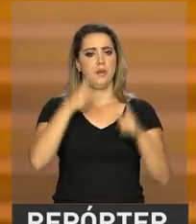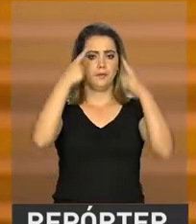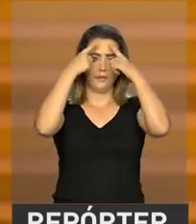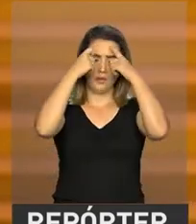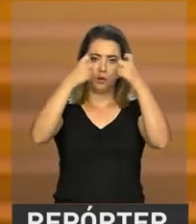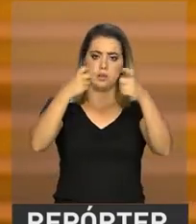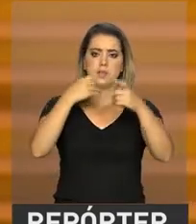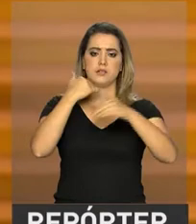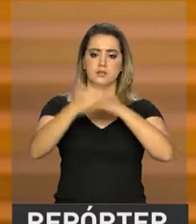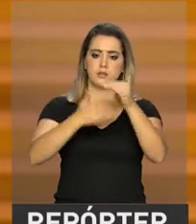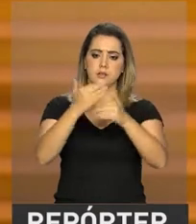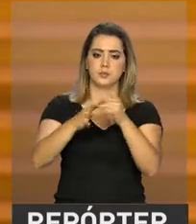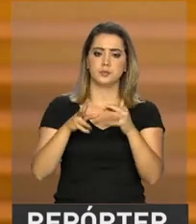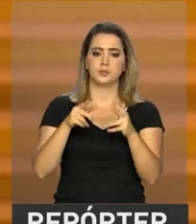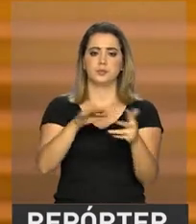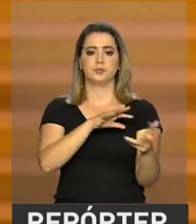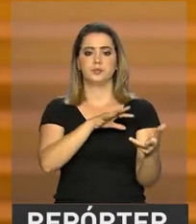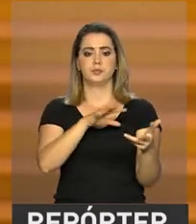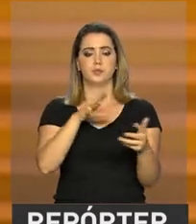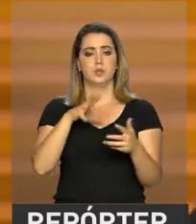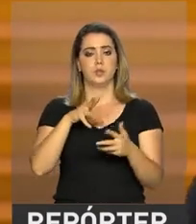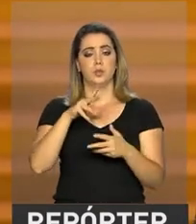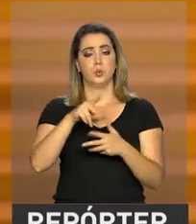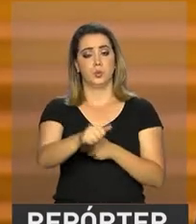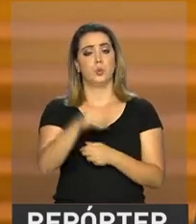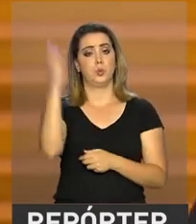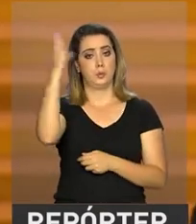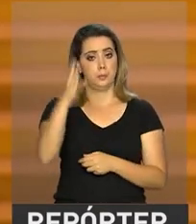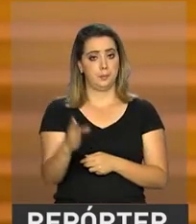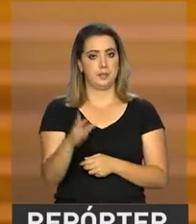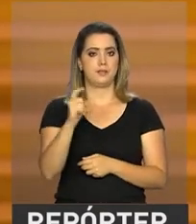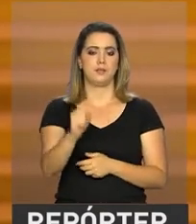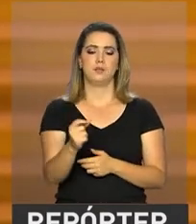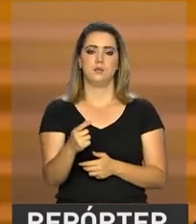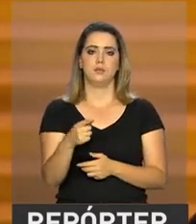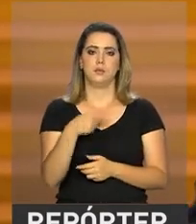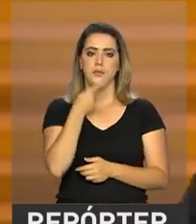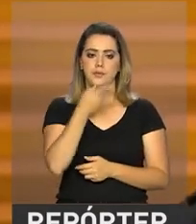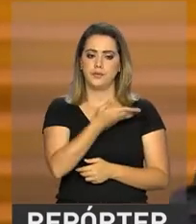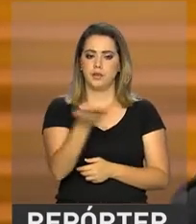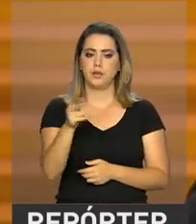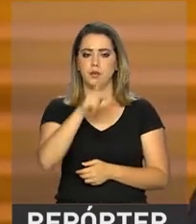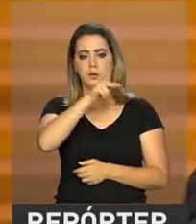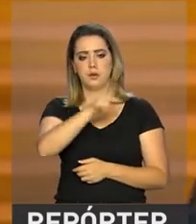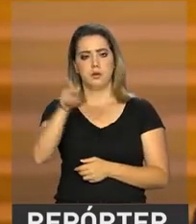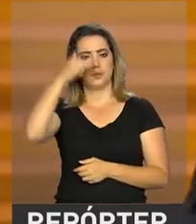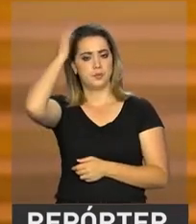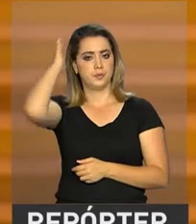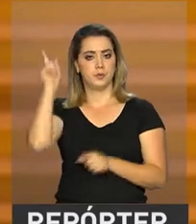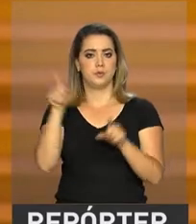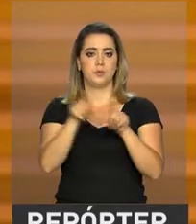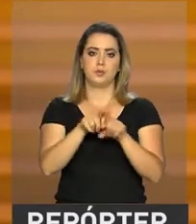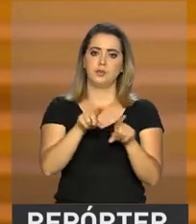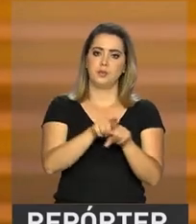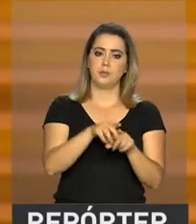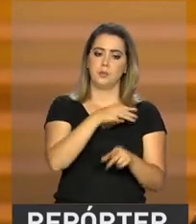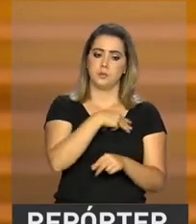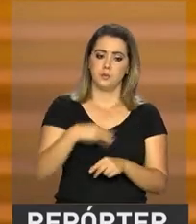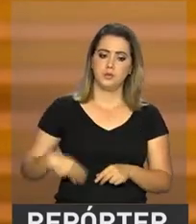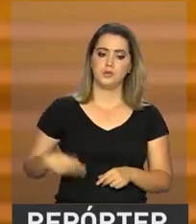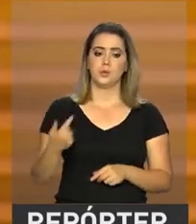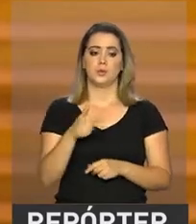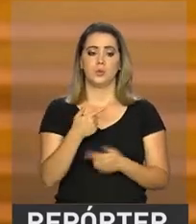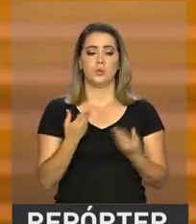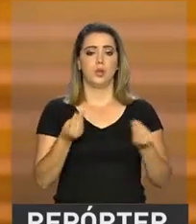crescendo, cresceu no Brasil inteiro. E eu disse ao presidente e aos ministros: não achem que haverá solução para o Brasil se